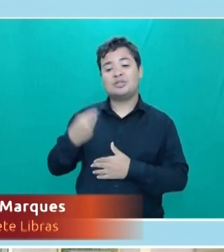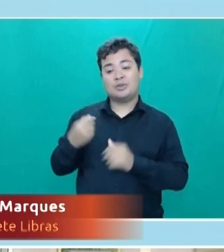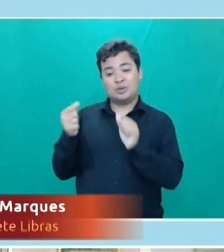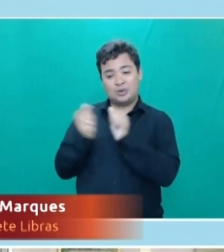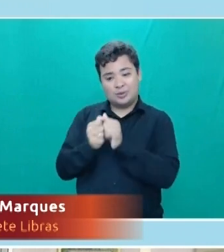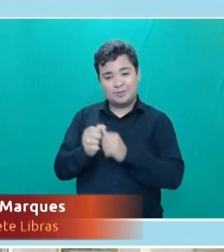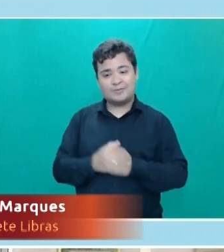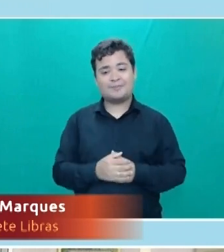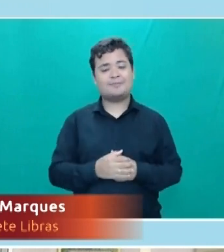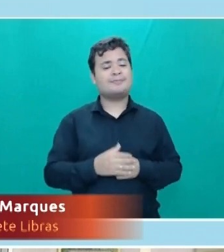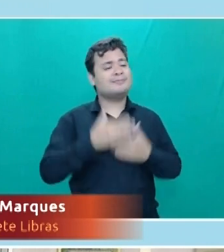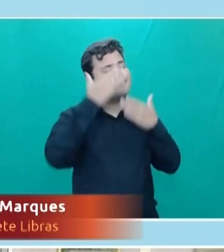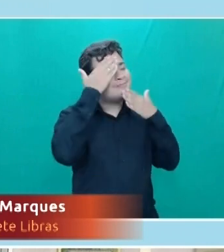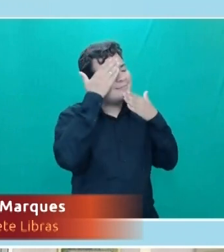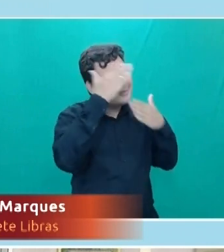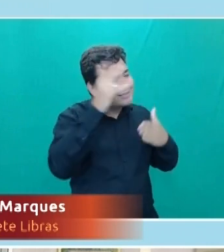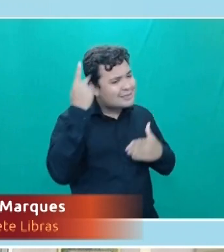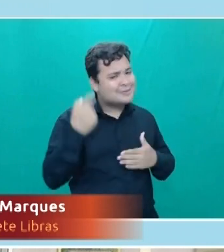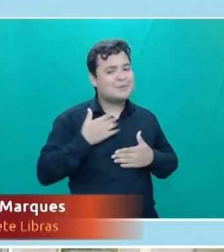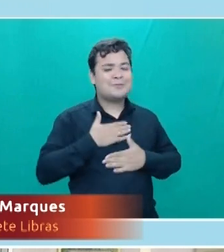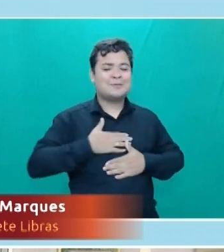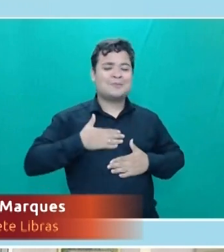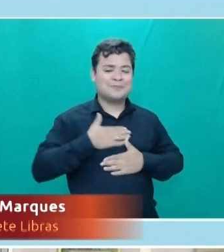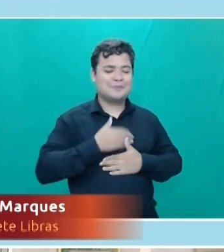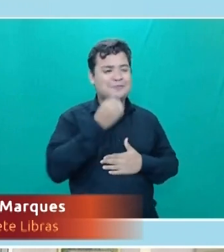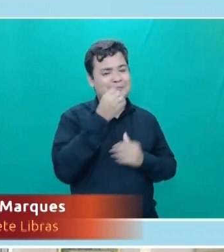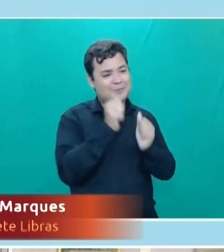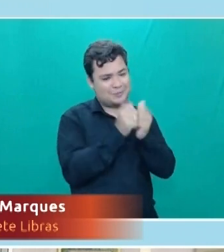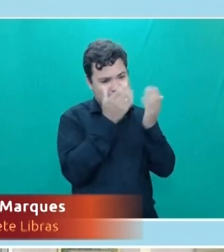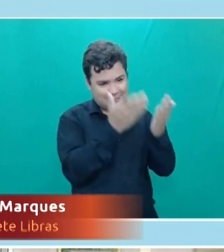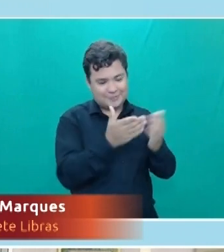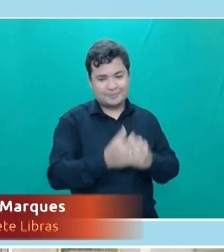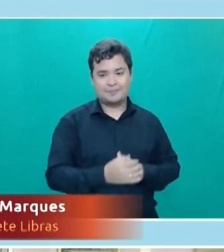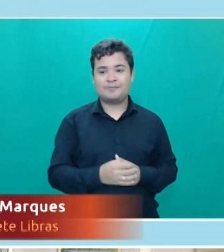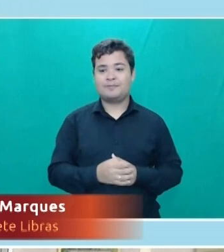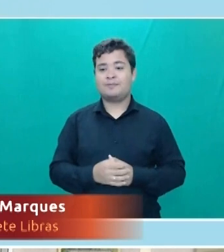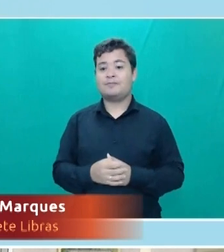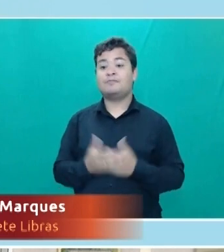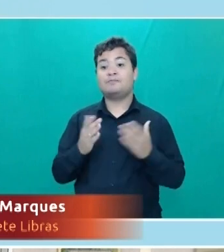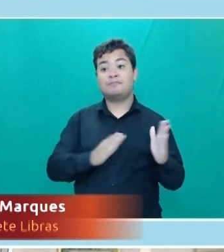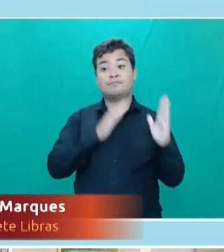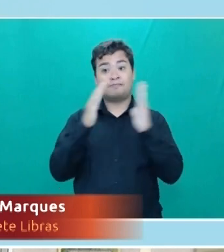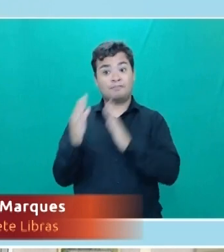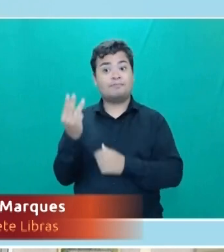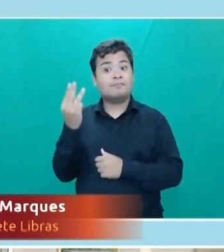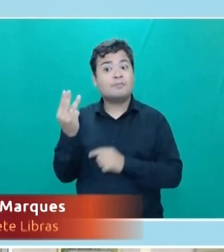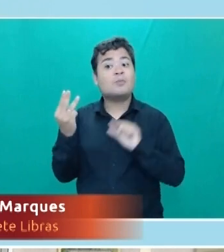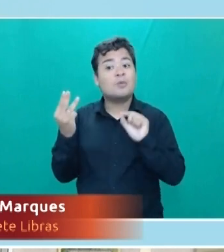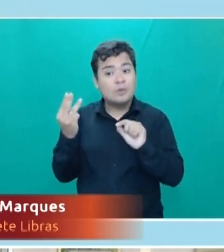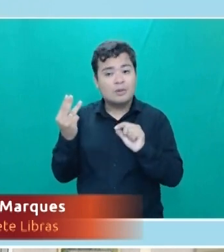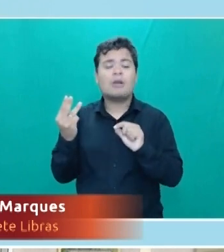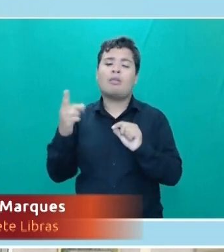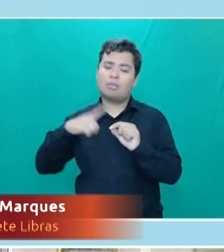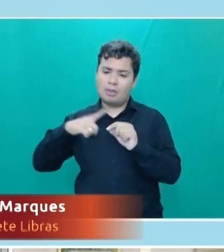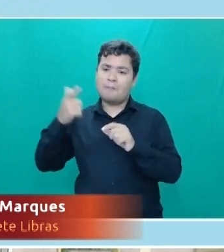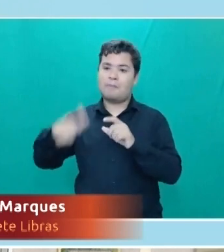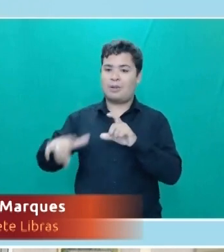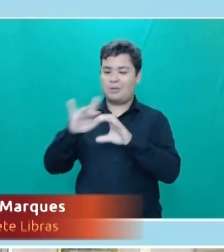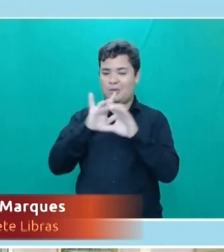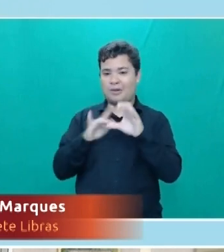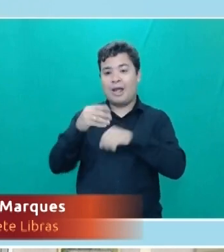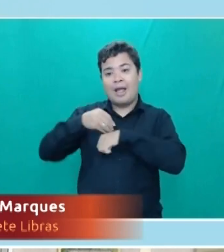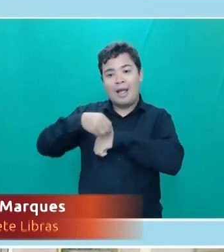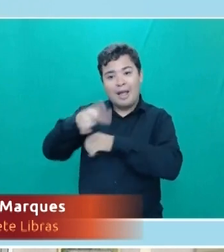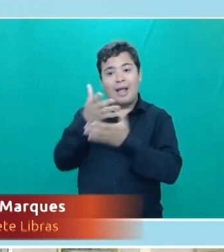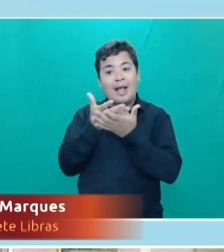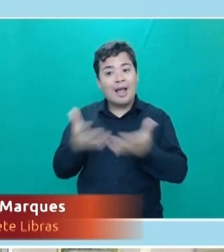gente. Muito obrigada, foi um prazer estar com vocês. Bom, no próximo bloco, a gente termina Conexões com algumas dicas de eventos